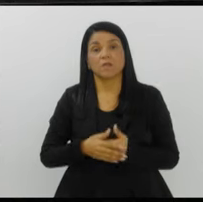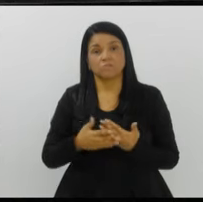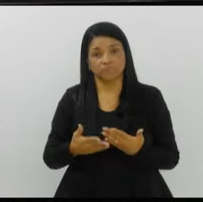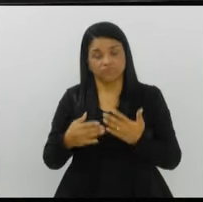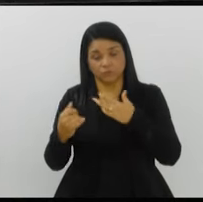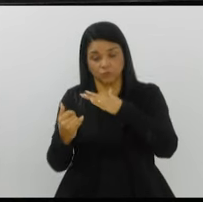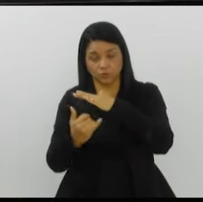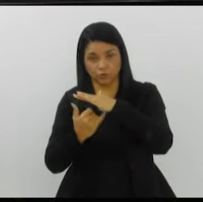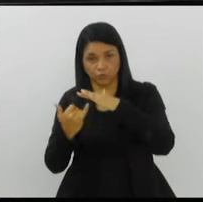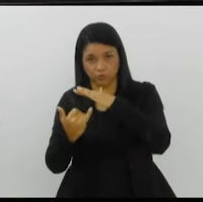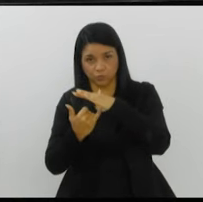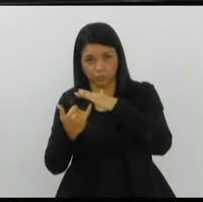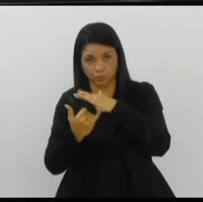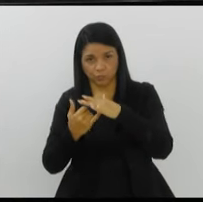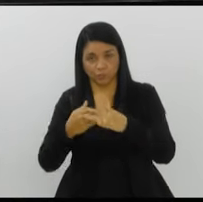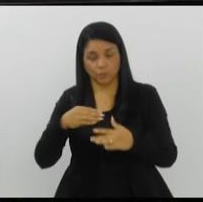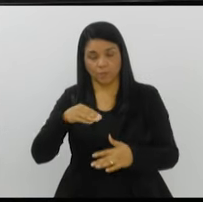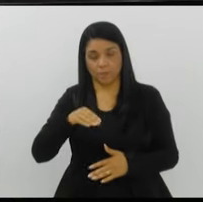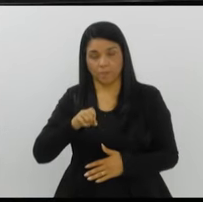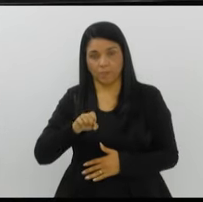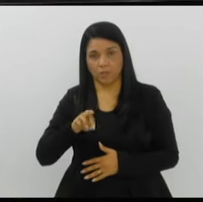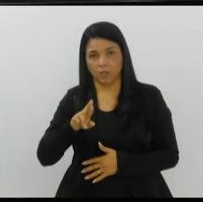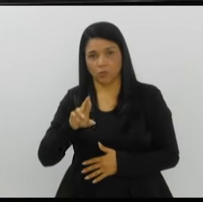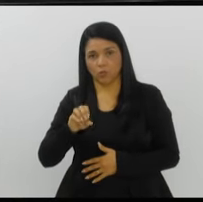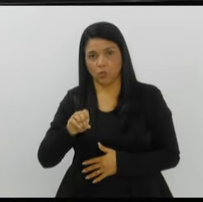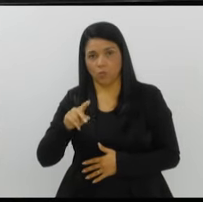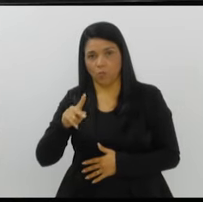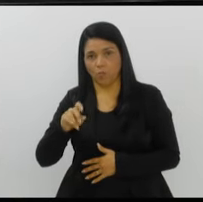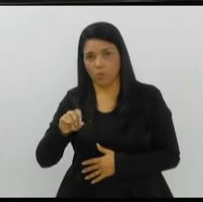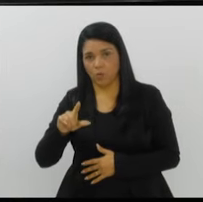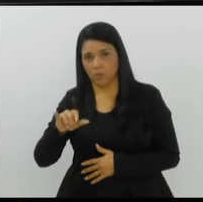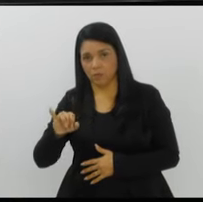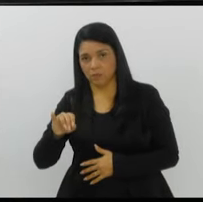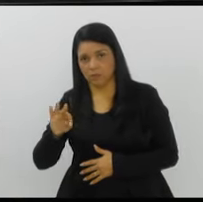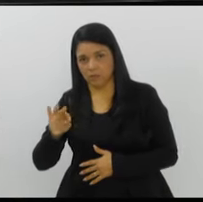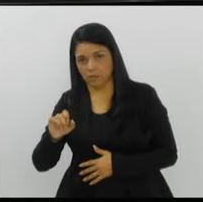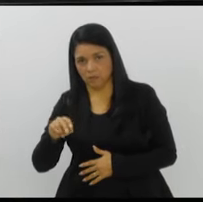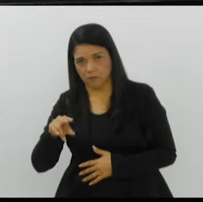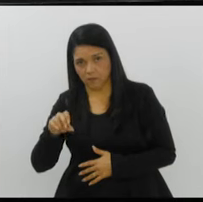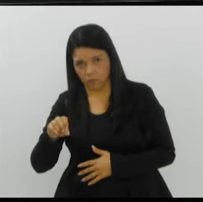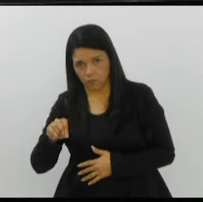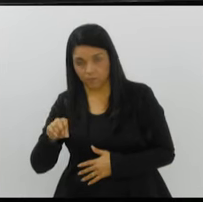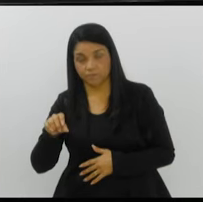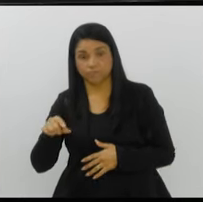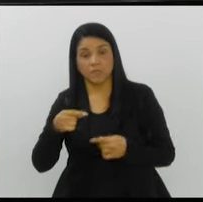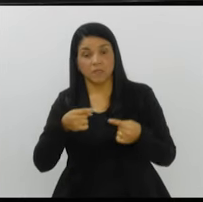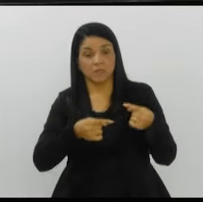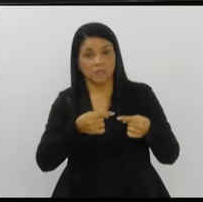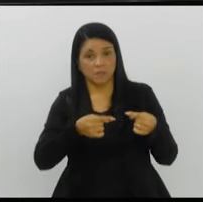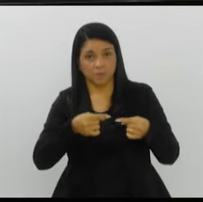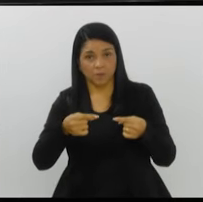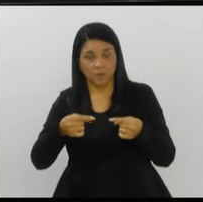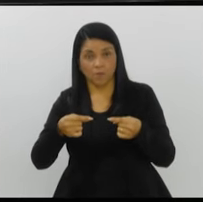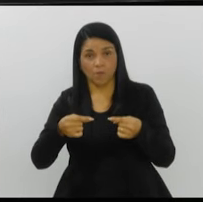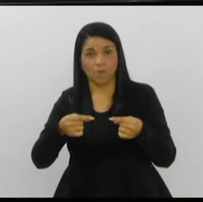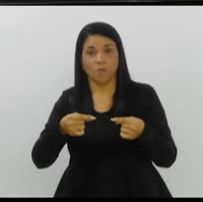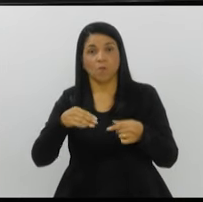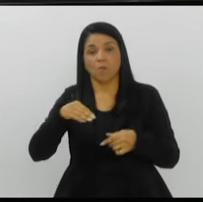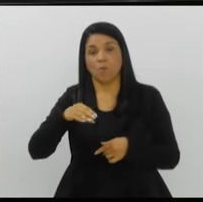Região Metropolitana devia estar debatendo o tema